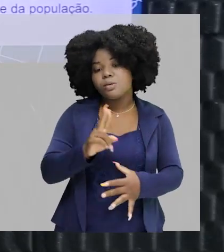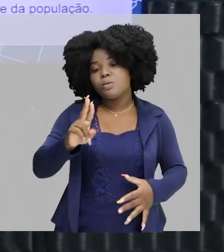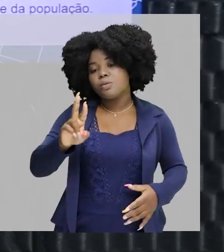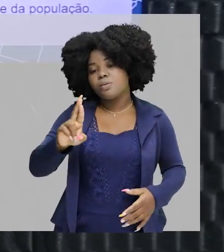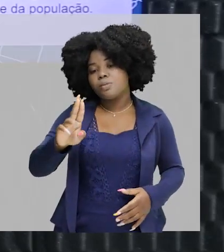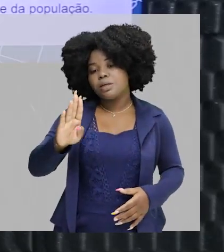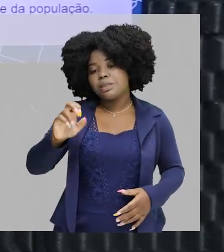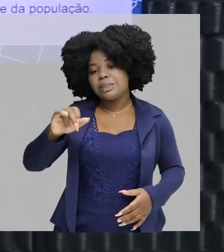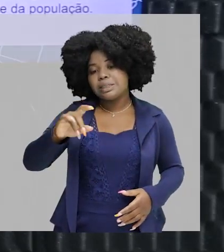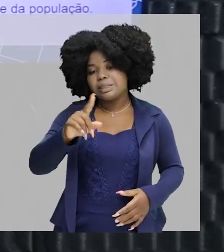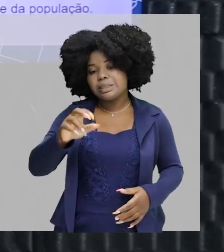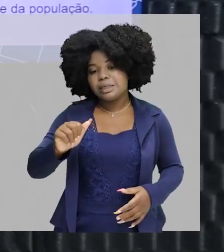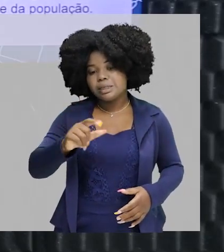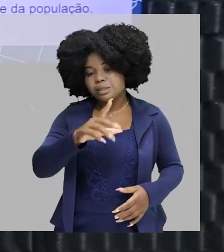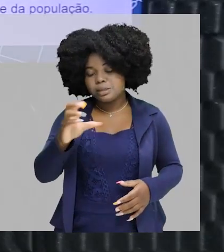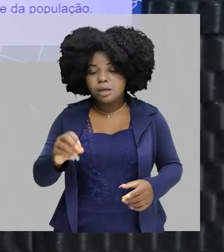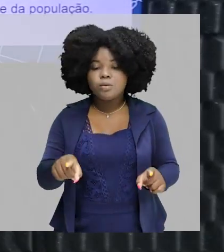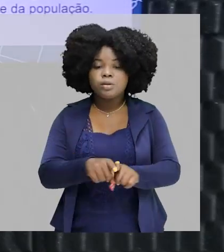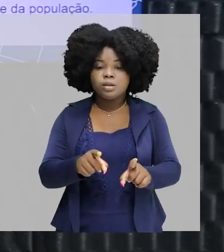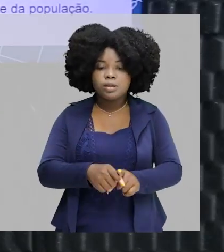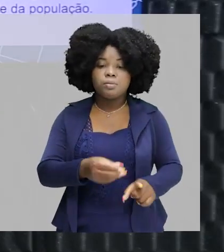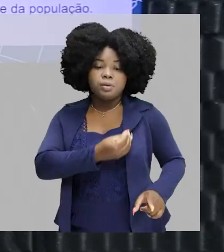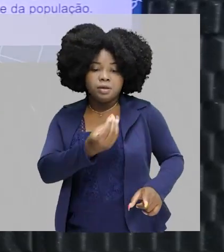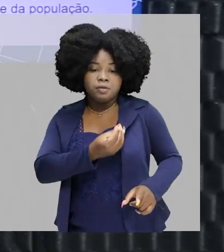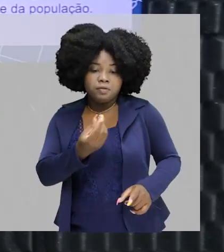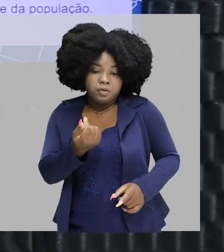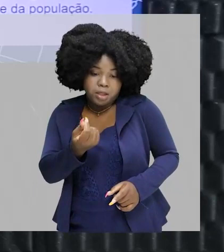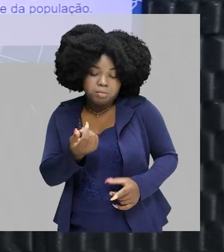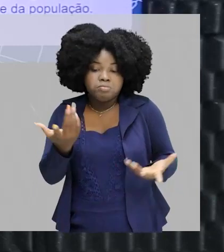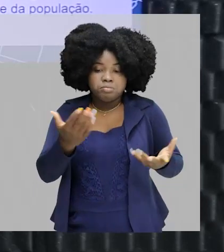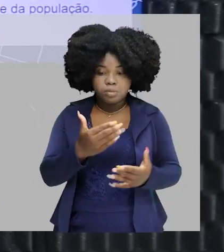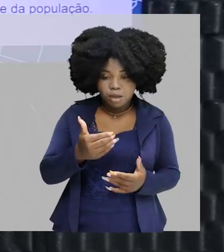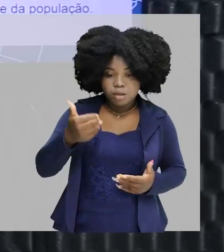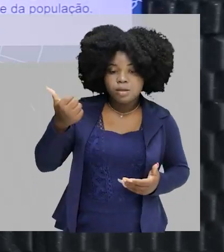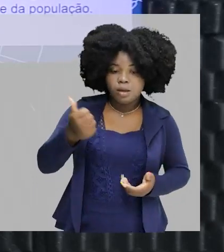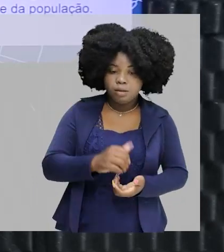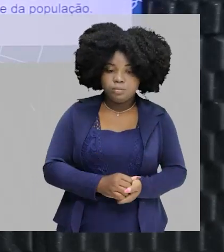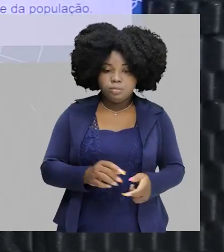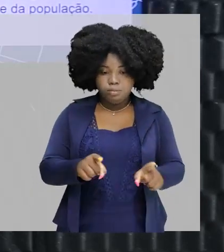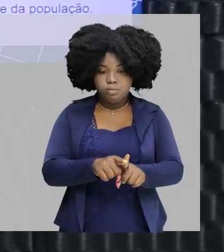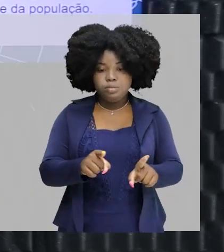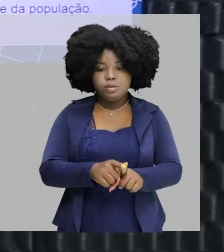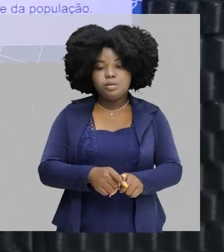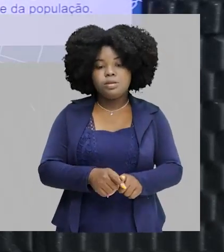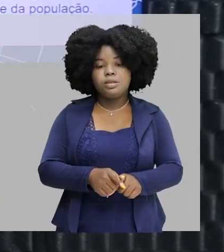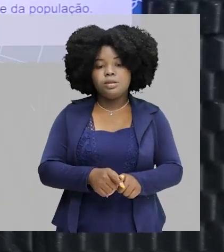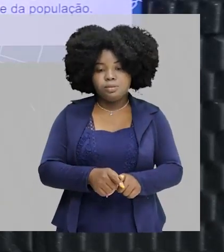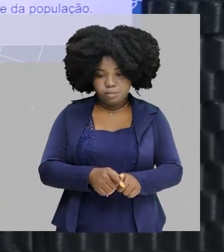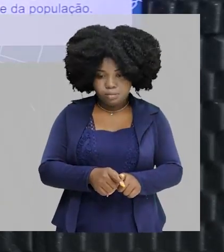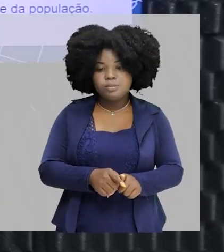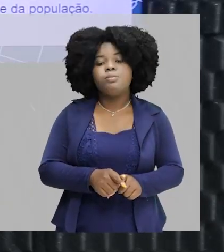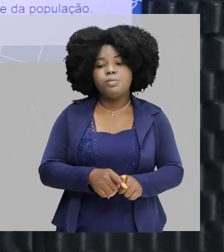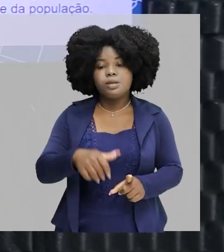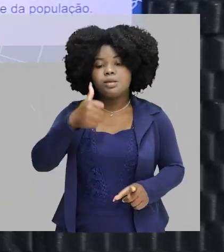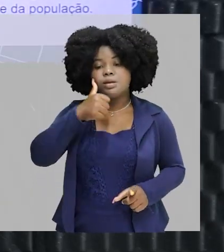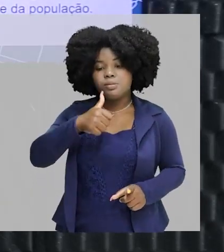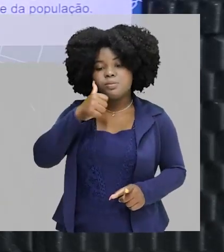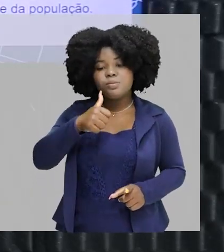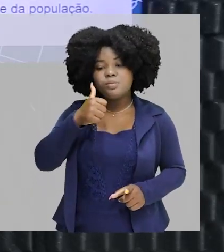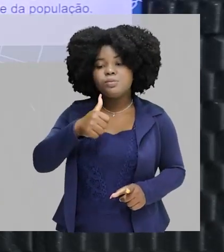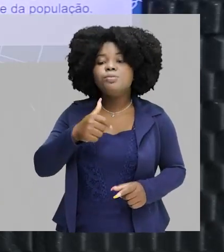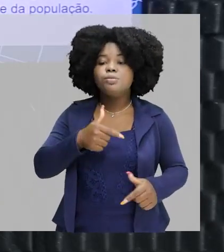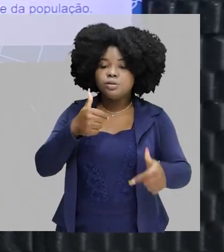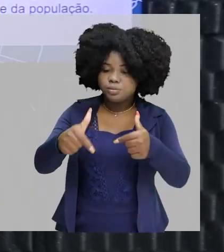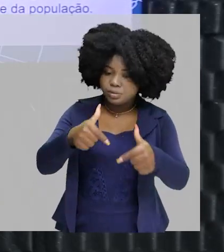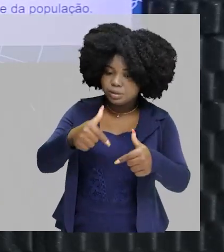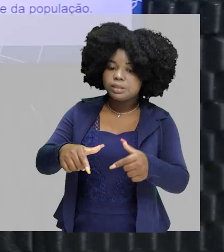vida, evolução dos métodos contraceptivos e, claro, a inserção da mulher ao mercado de trabalho, que vai fazer com que essas